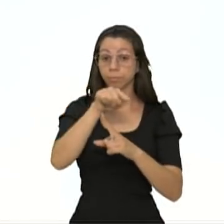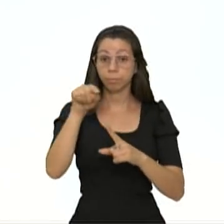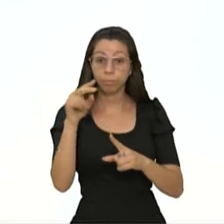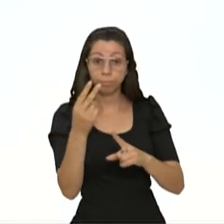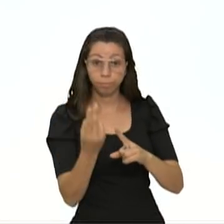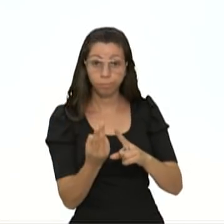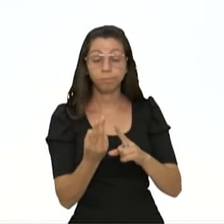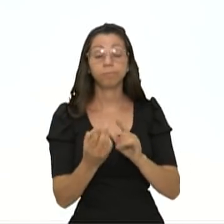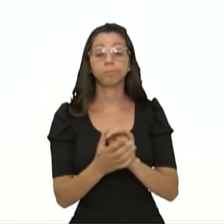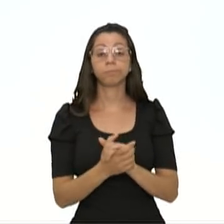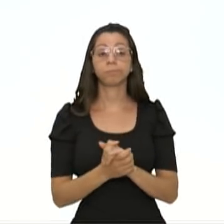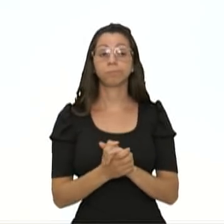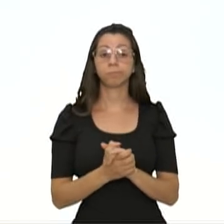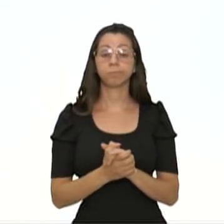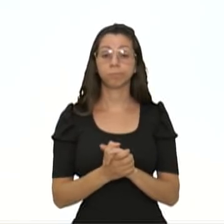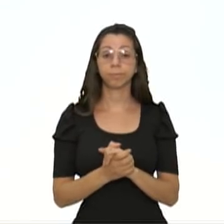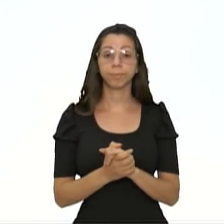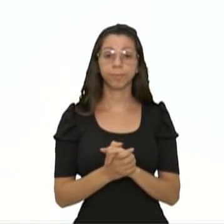dividido por 2.